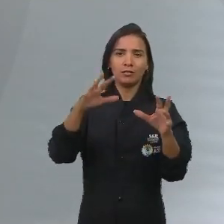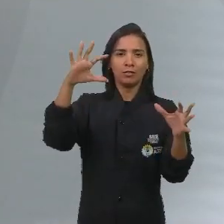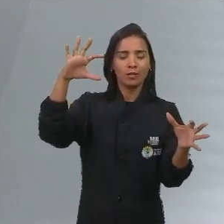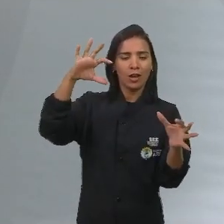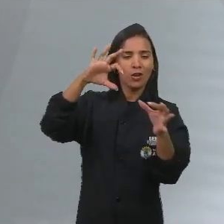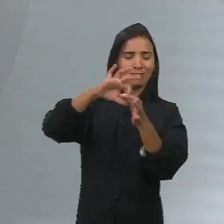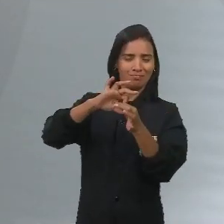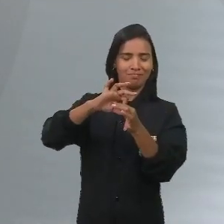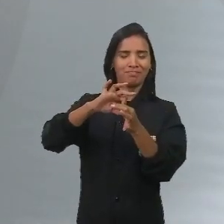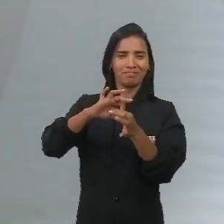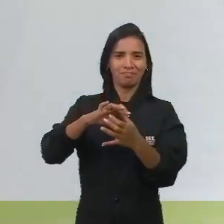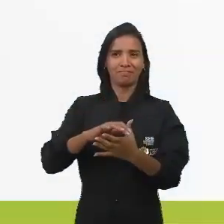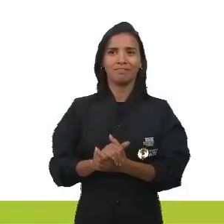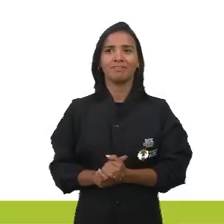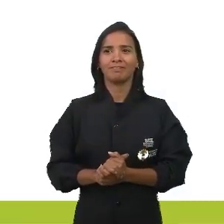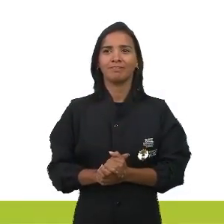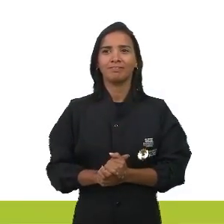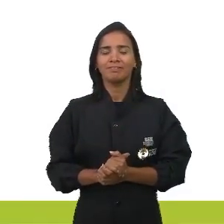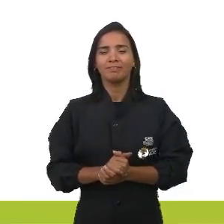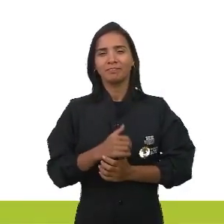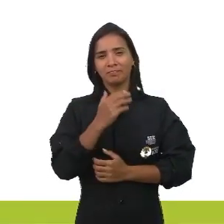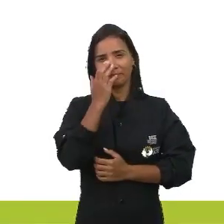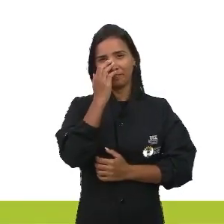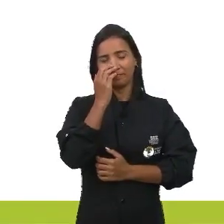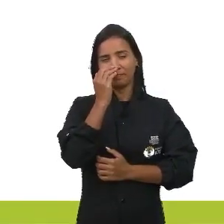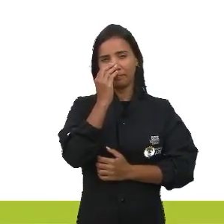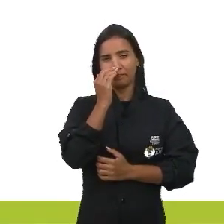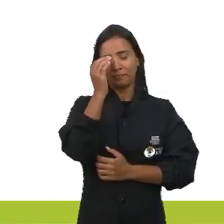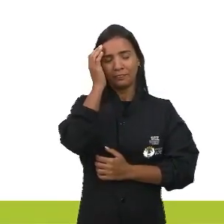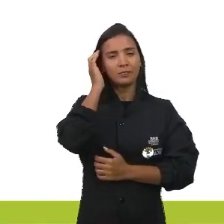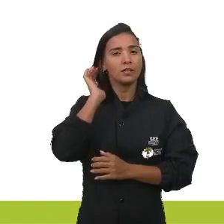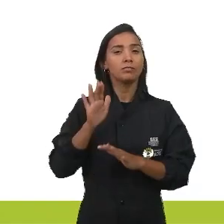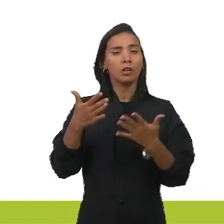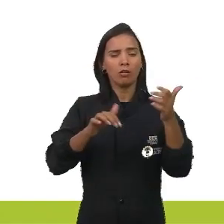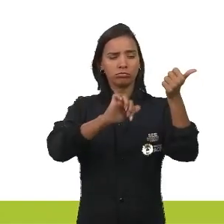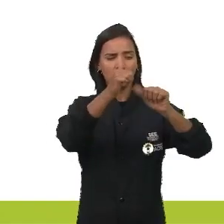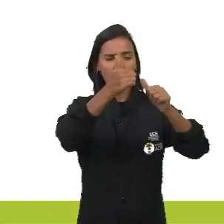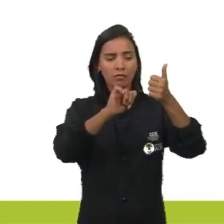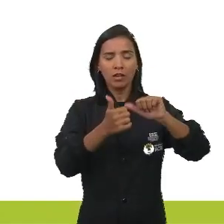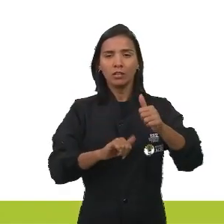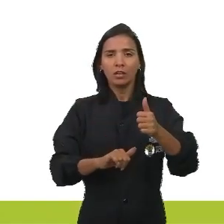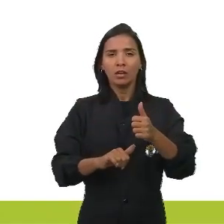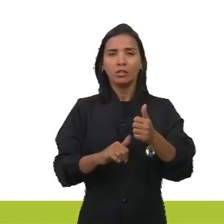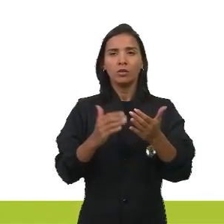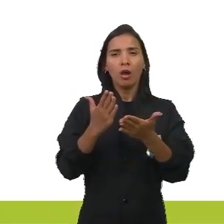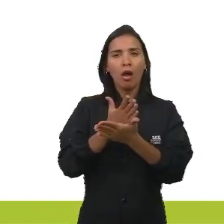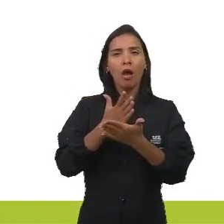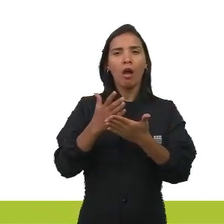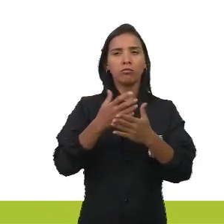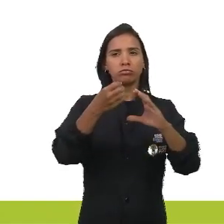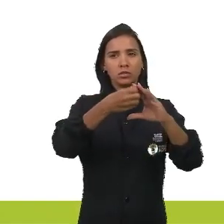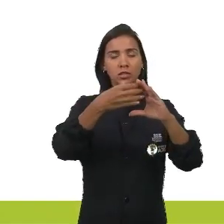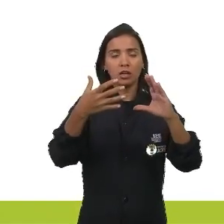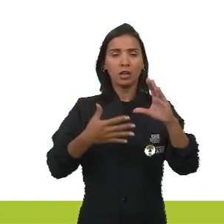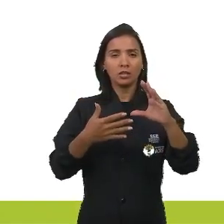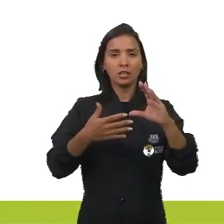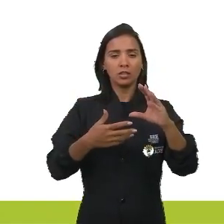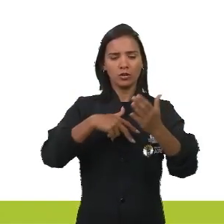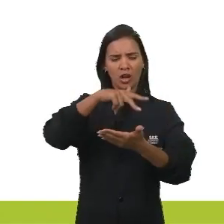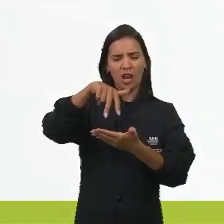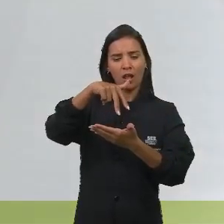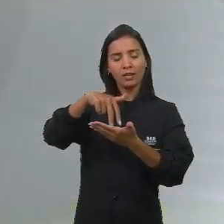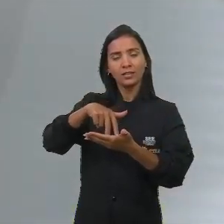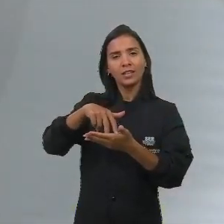dança então pontos Chaves a ser analisado a partir da dança a dança como identidade cultural